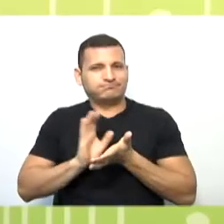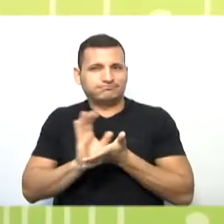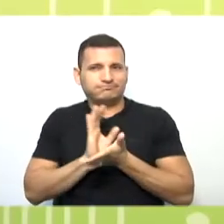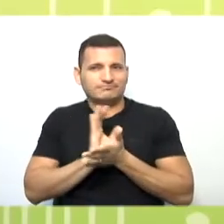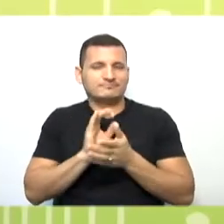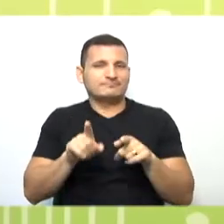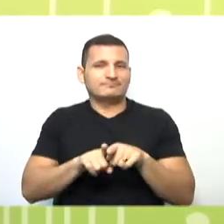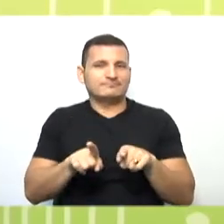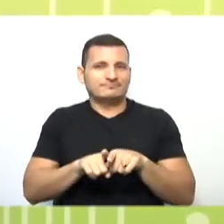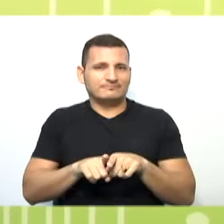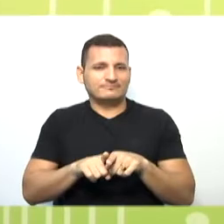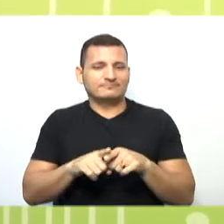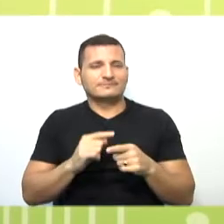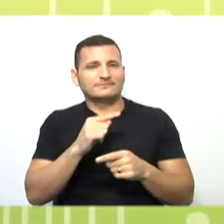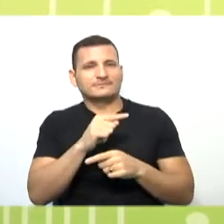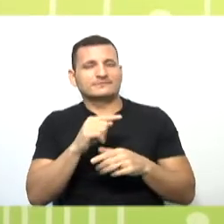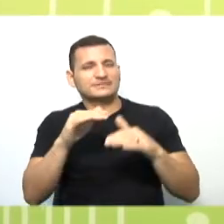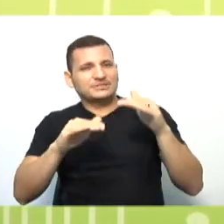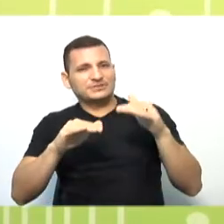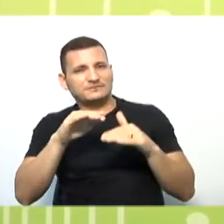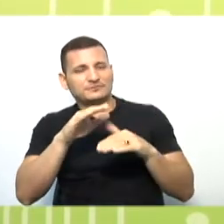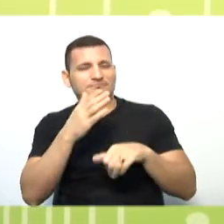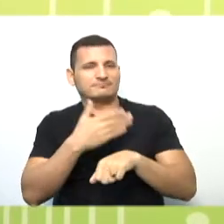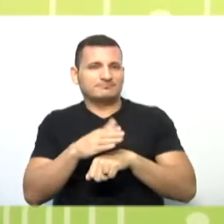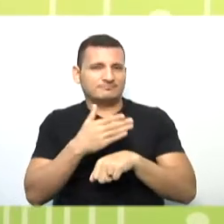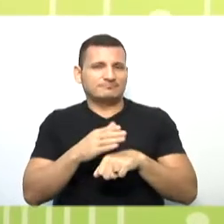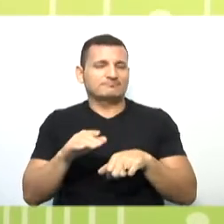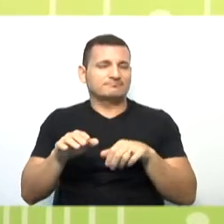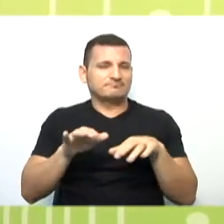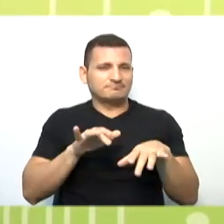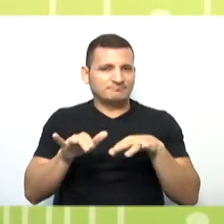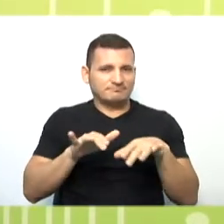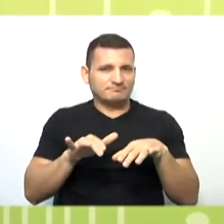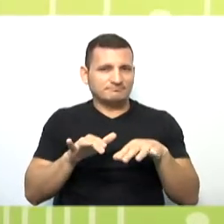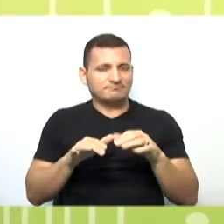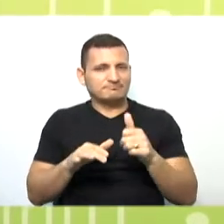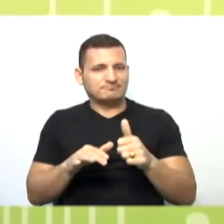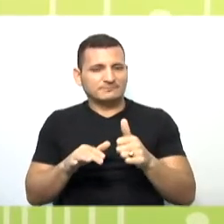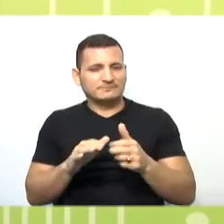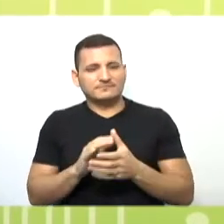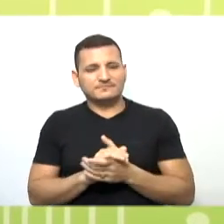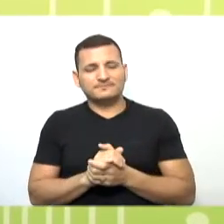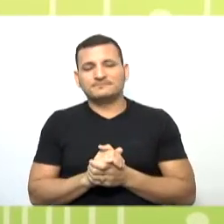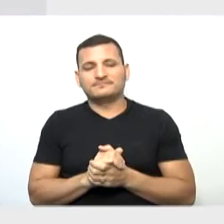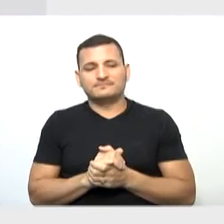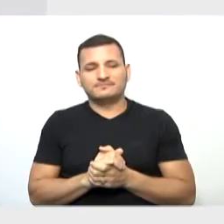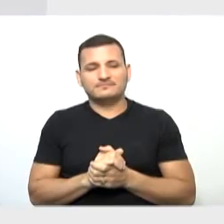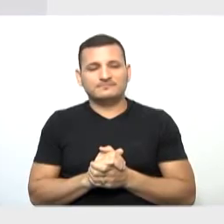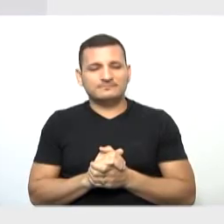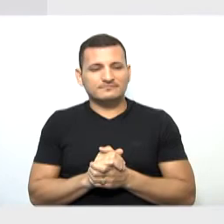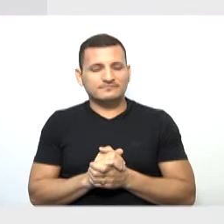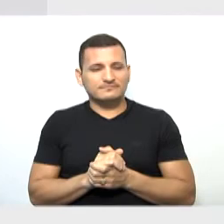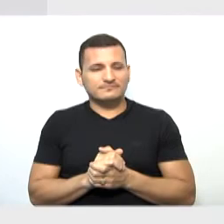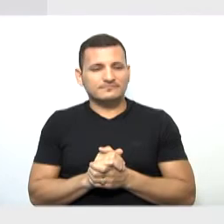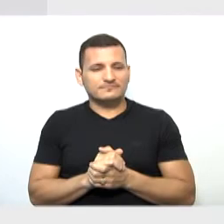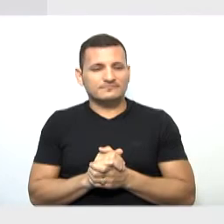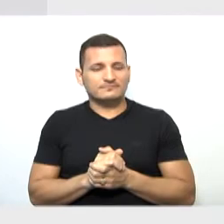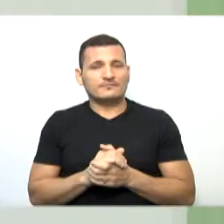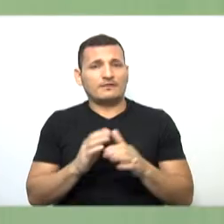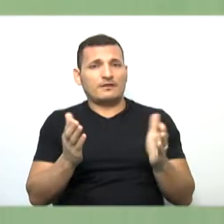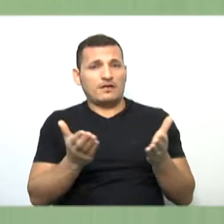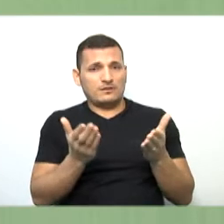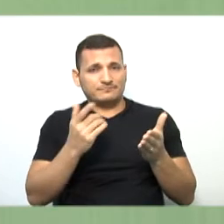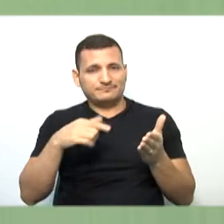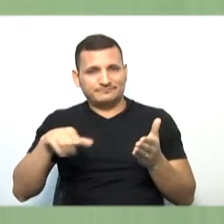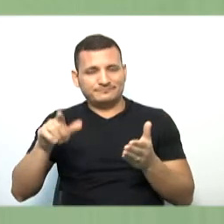nível de técnica e de programação, certo? Vamos voltar agora para o nosso Notepad++,